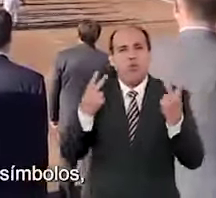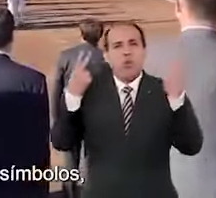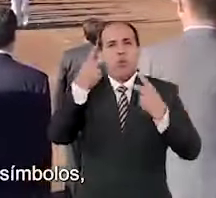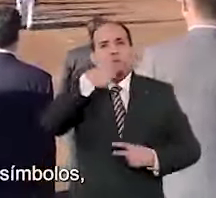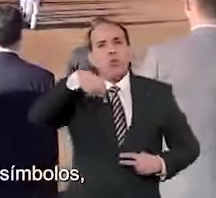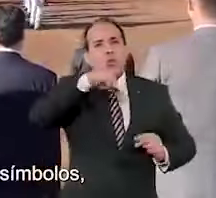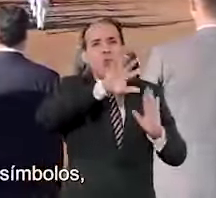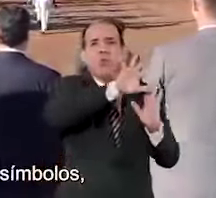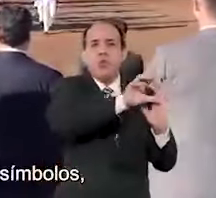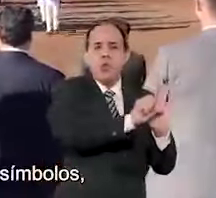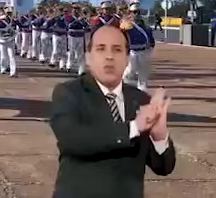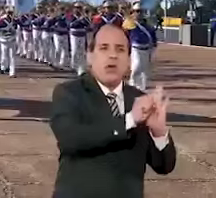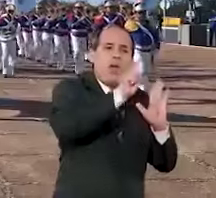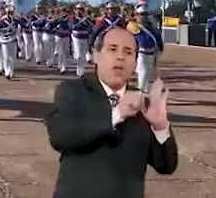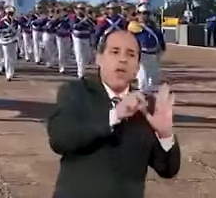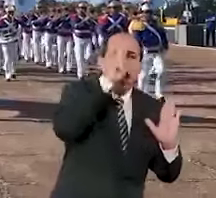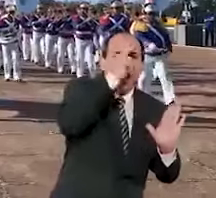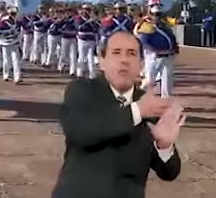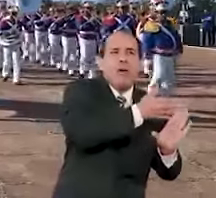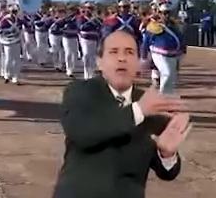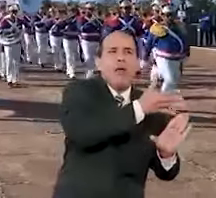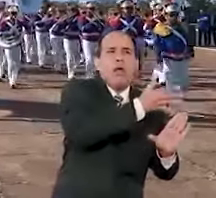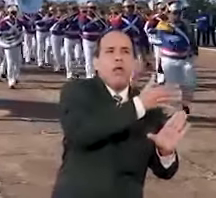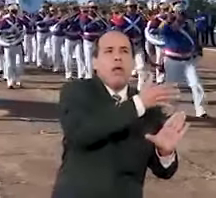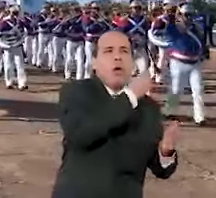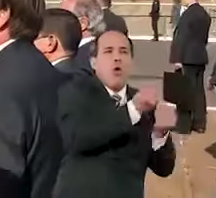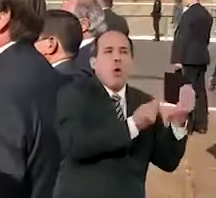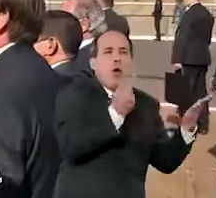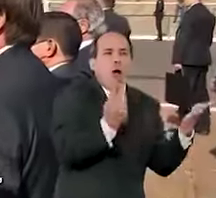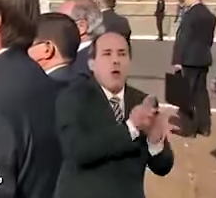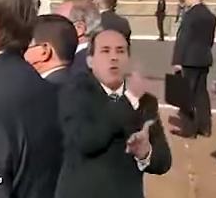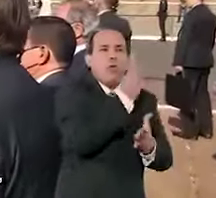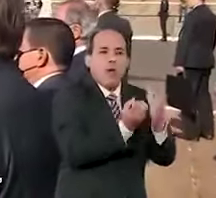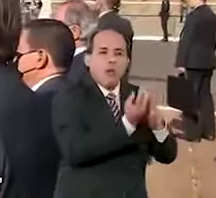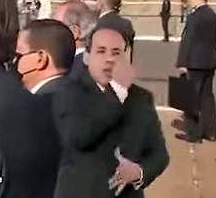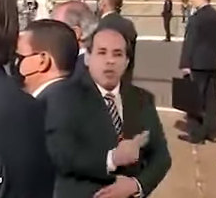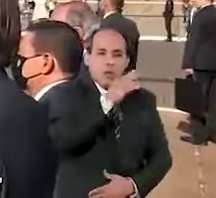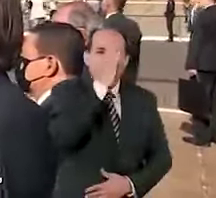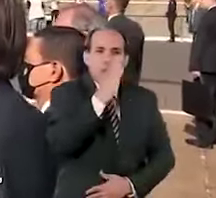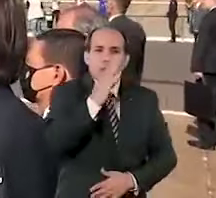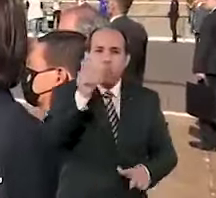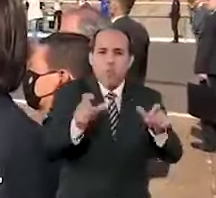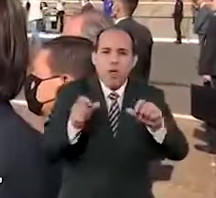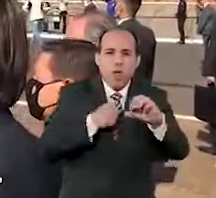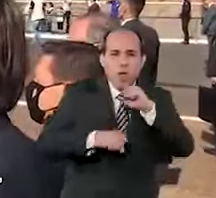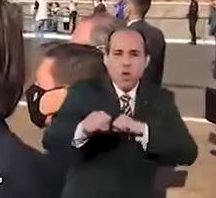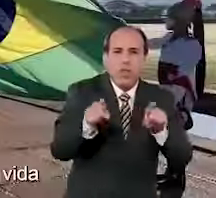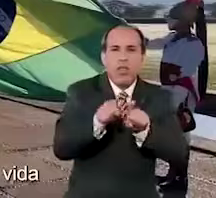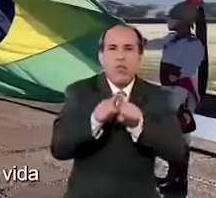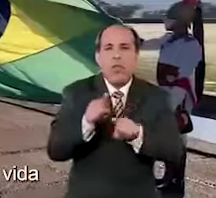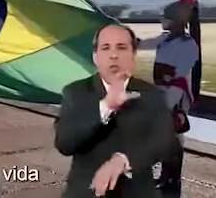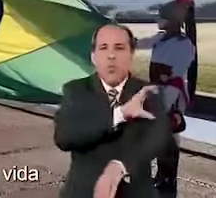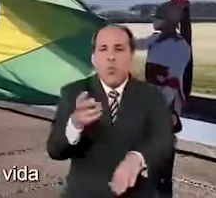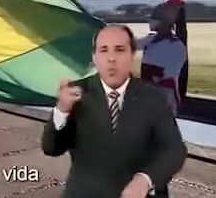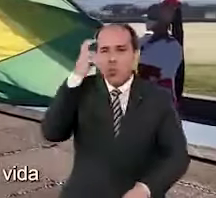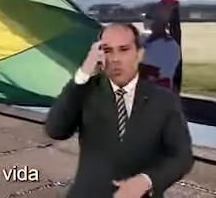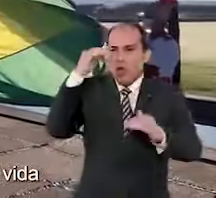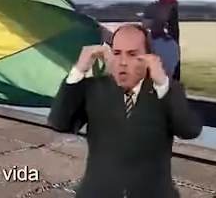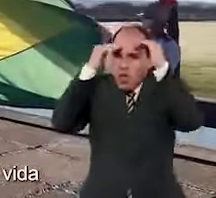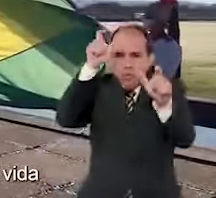Compreendendo e valorizando nossos símbolos, relembramos nossas origens, nossos heróis e nossa cultura, e